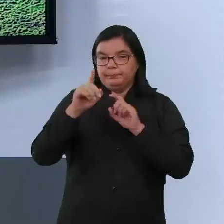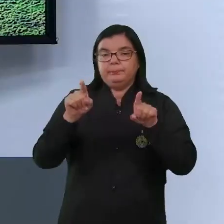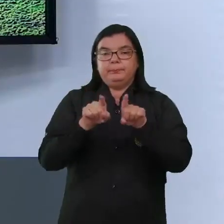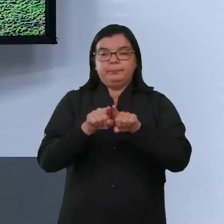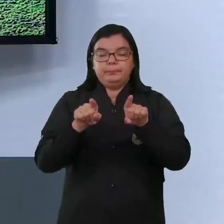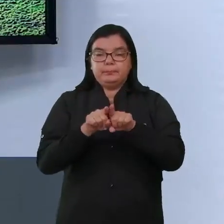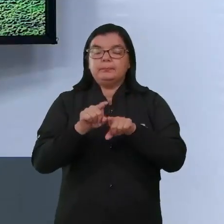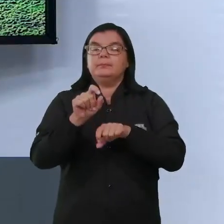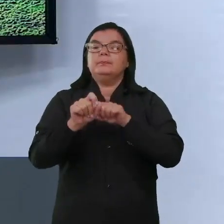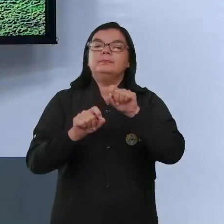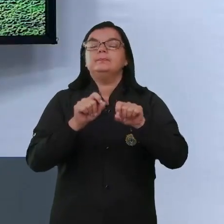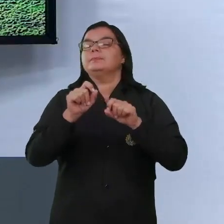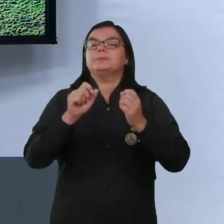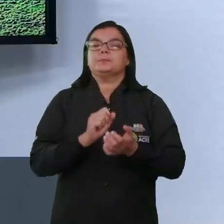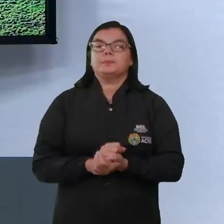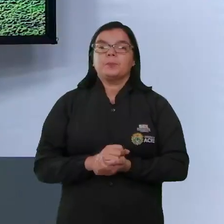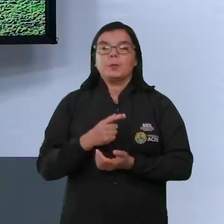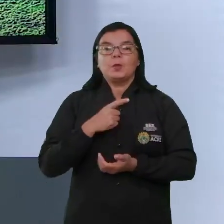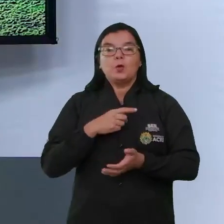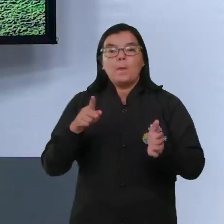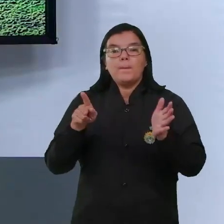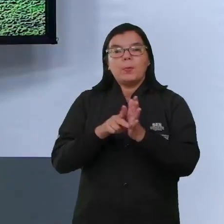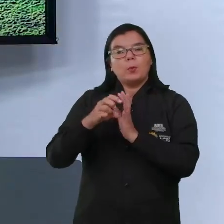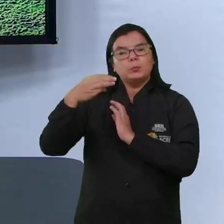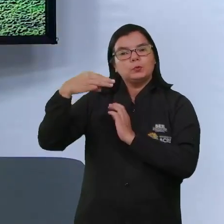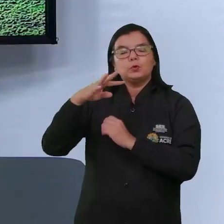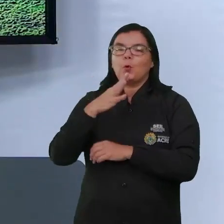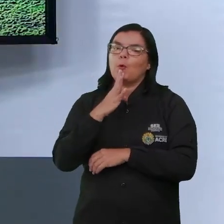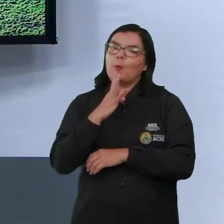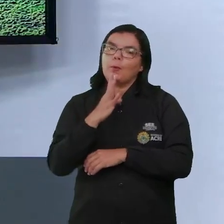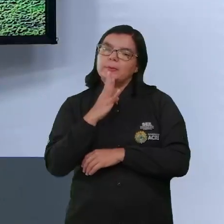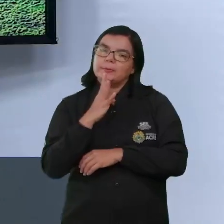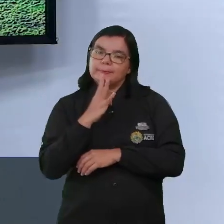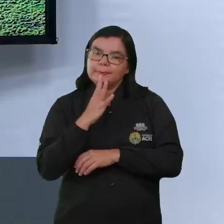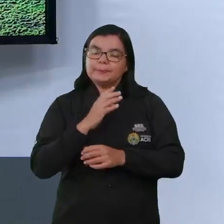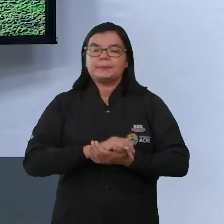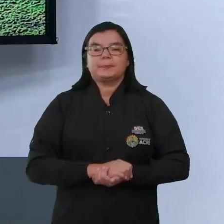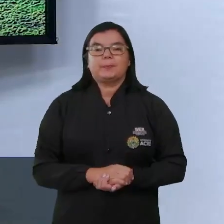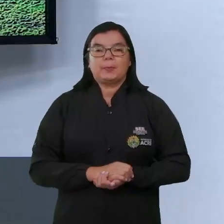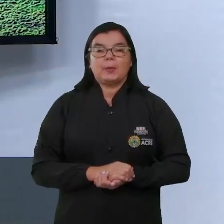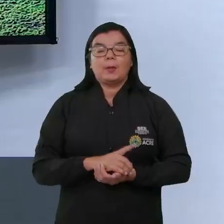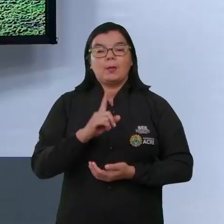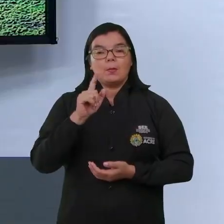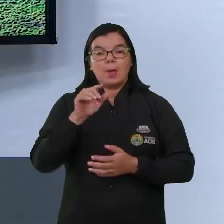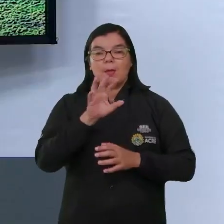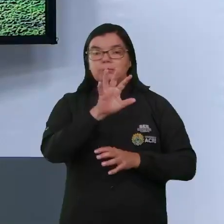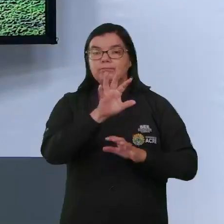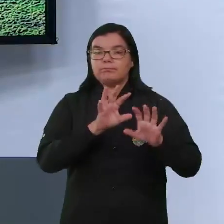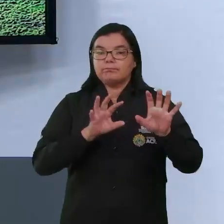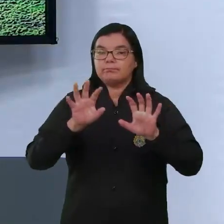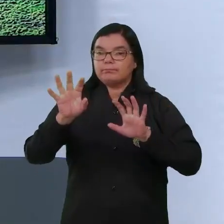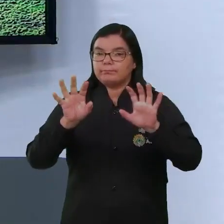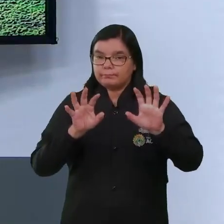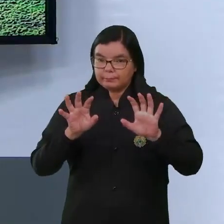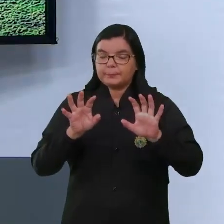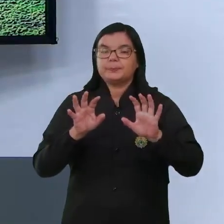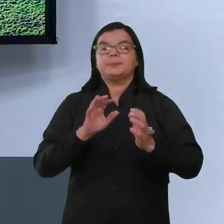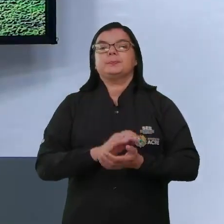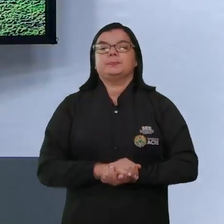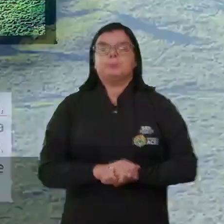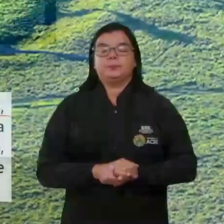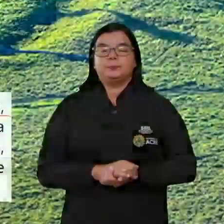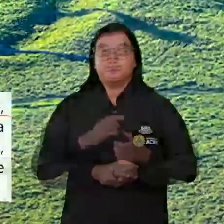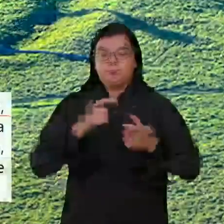formam principalmente formas geométricas conhecidas, tá? E são distribuídas aí principalmente